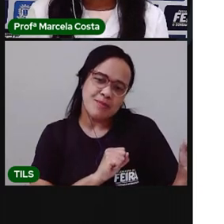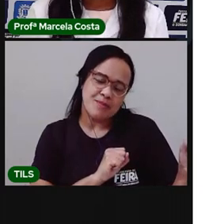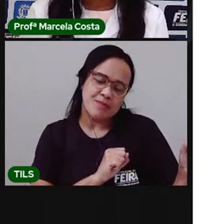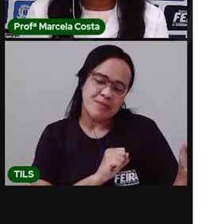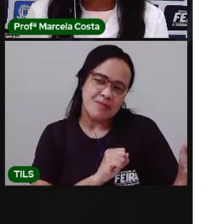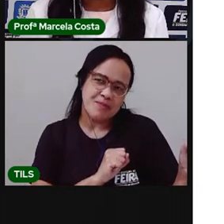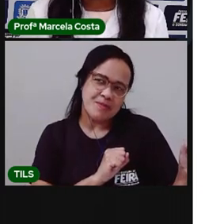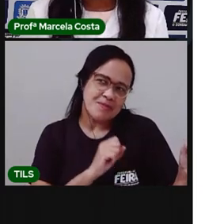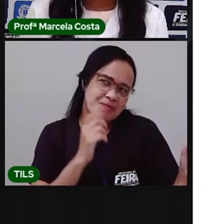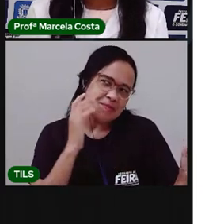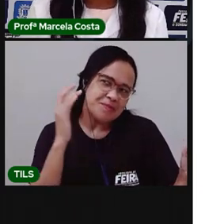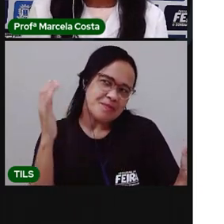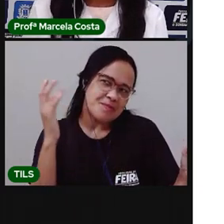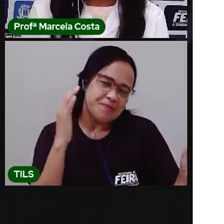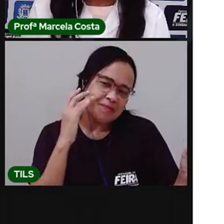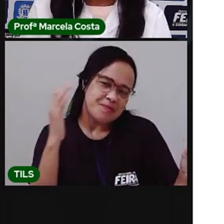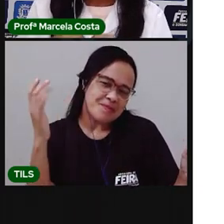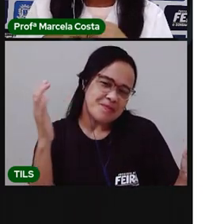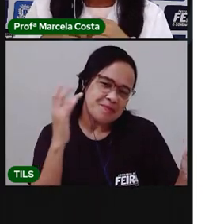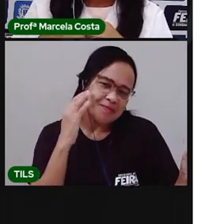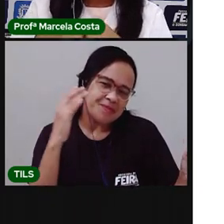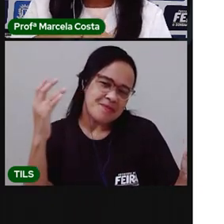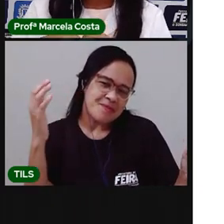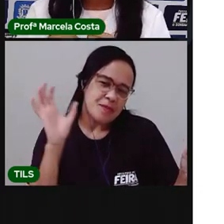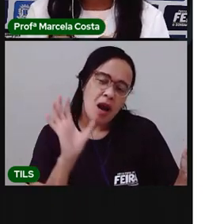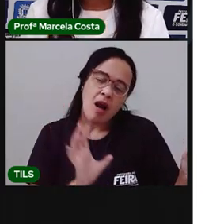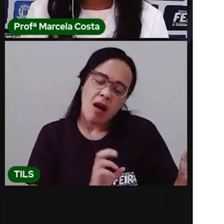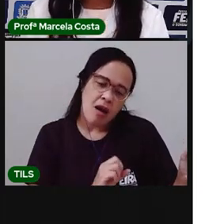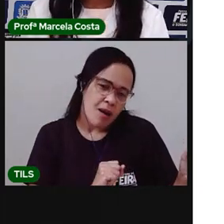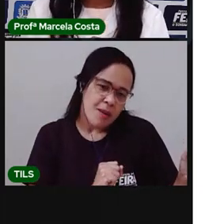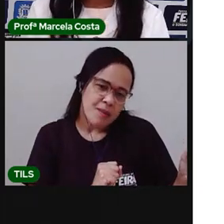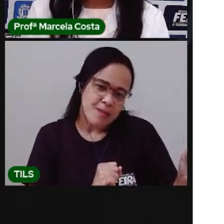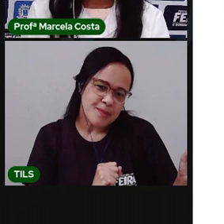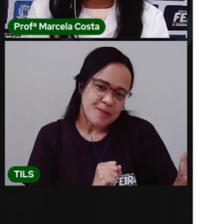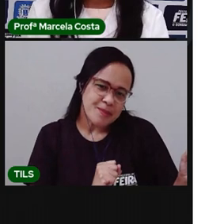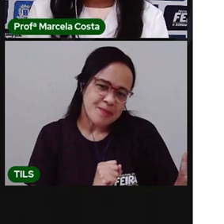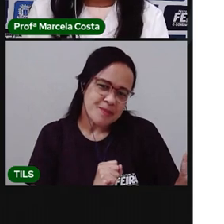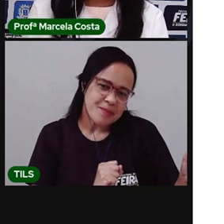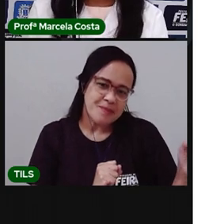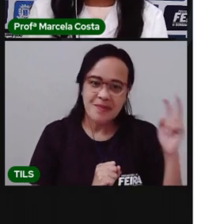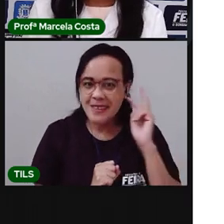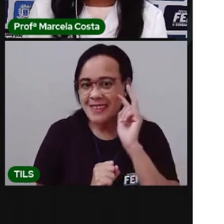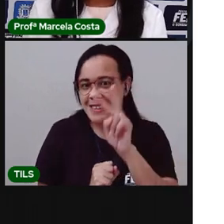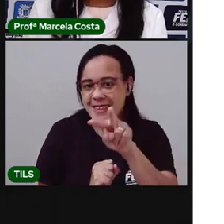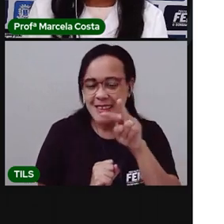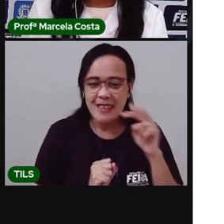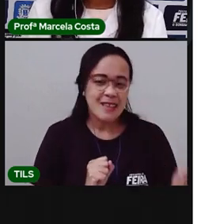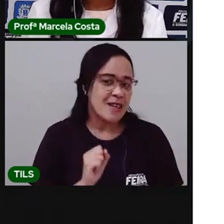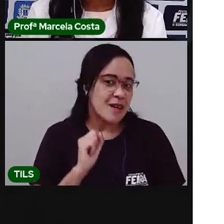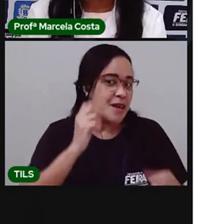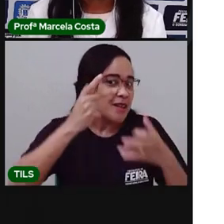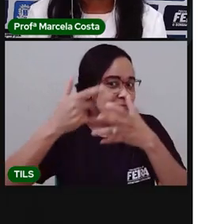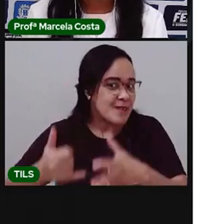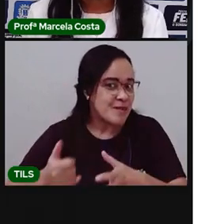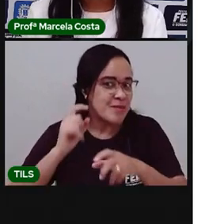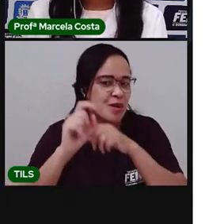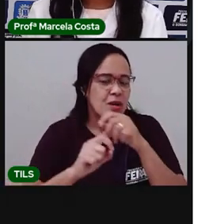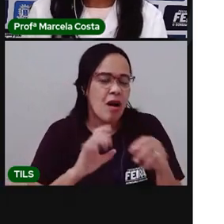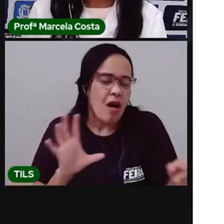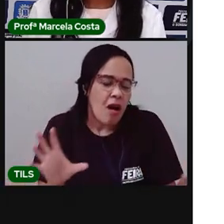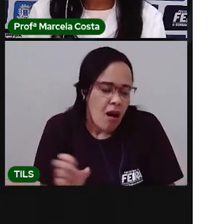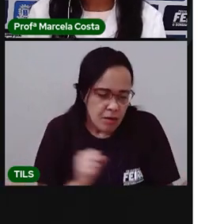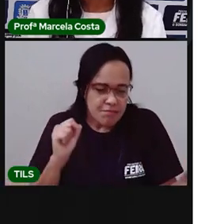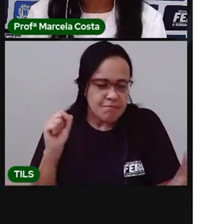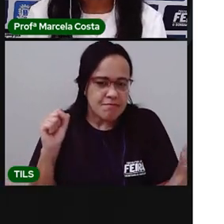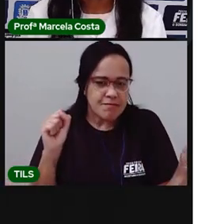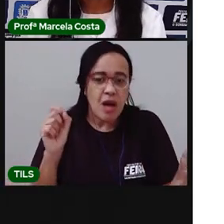pessoa que ama, que está usando esse emoji, geralmente ela usa para dizer que está apaixonada,